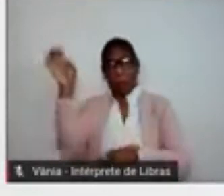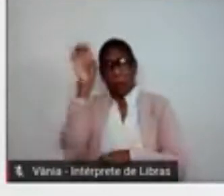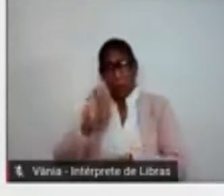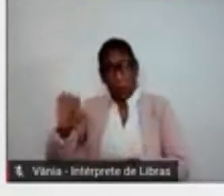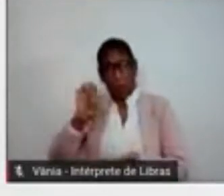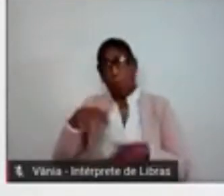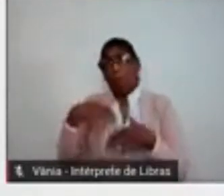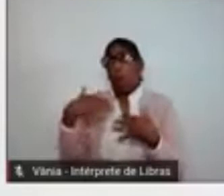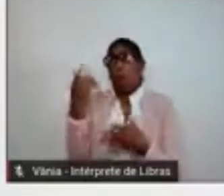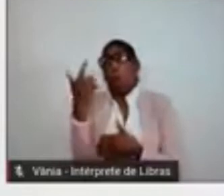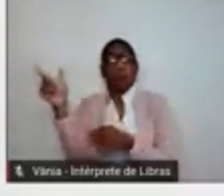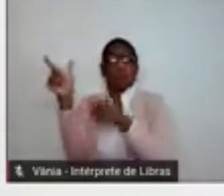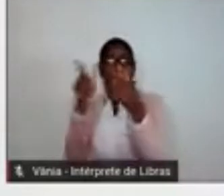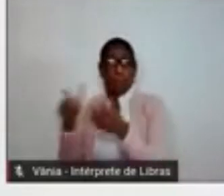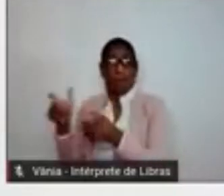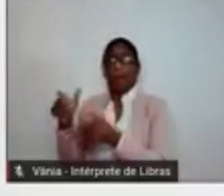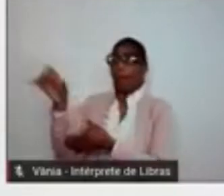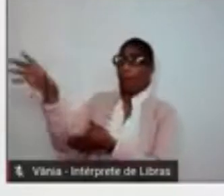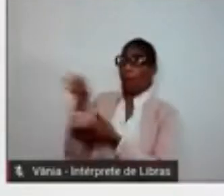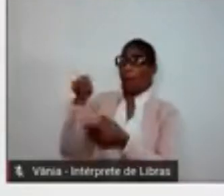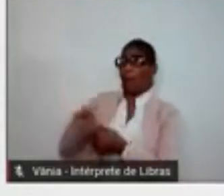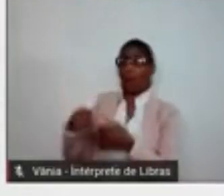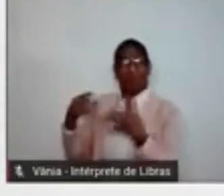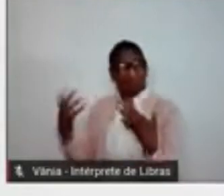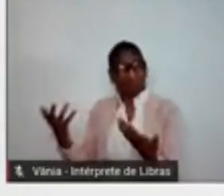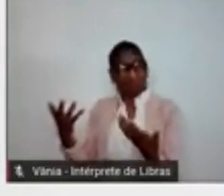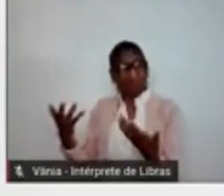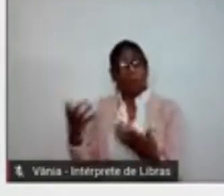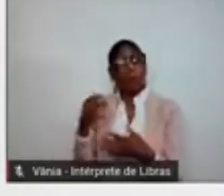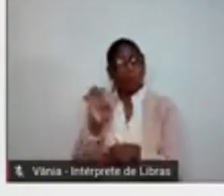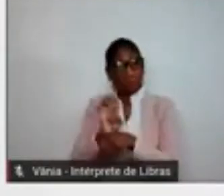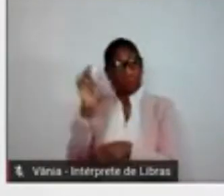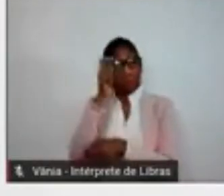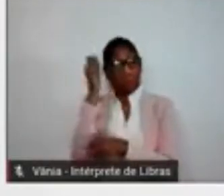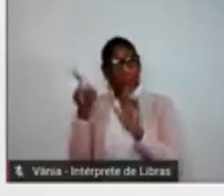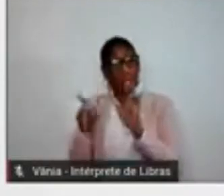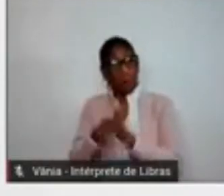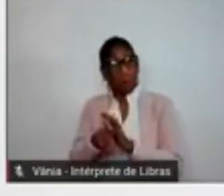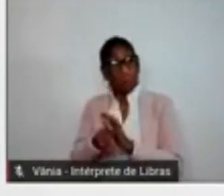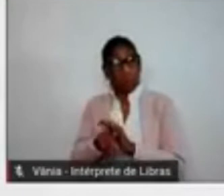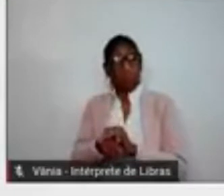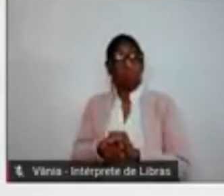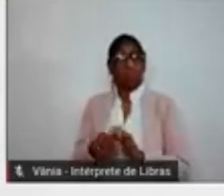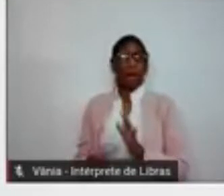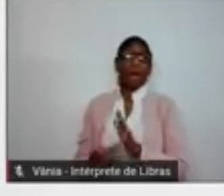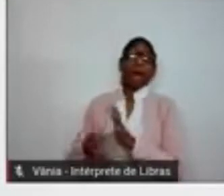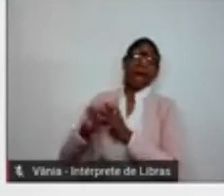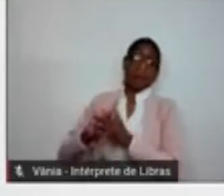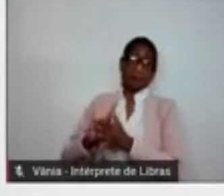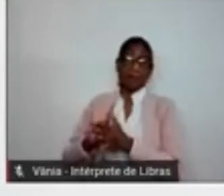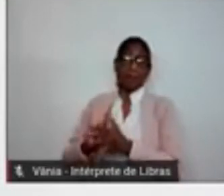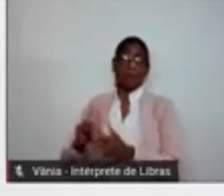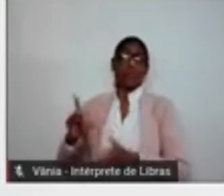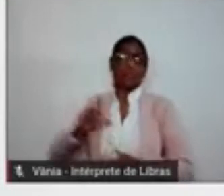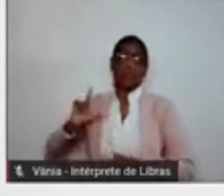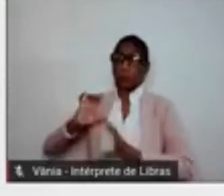com procedimentos que foram adotados na Europa em diferentes momentos, como o estado do Rio Grande do Sul adotou procedimentos antes de ter um